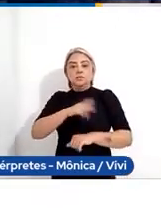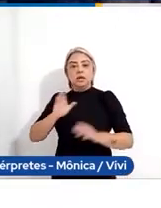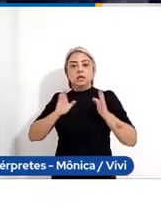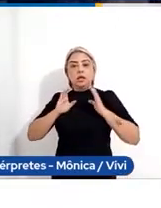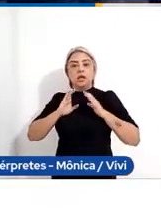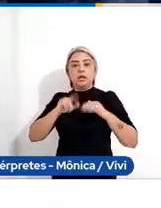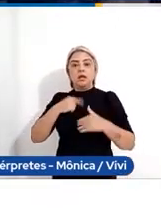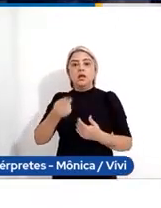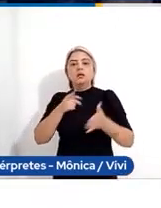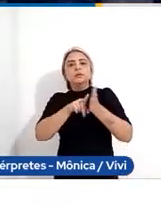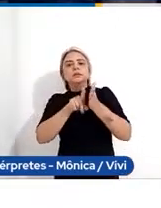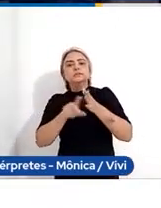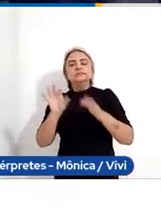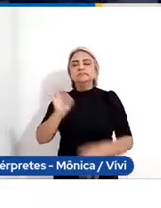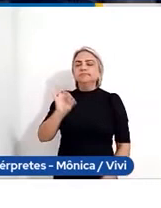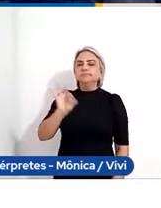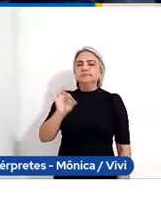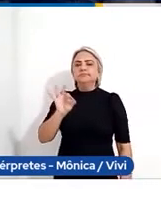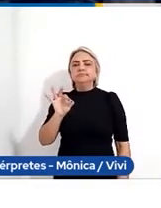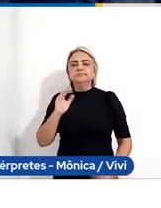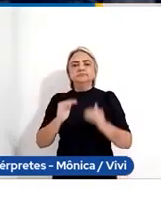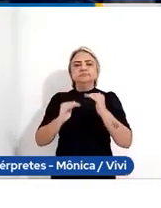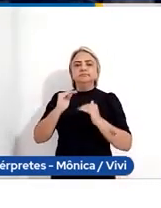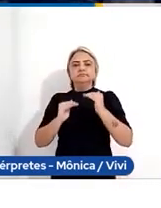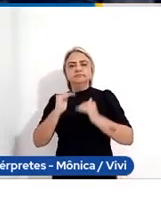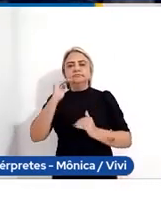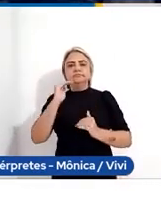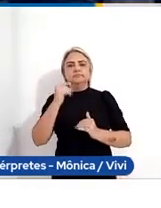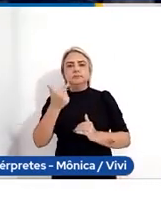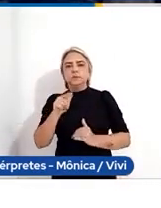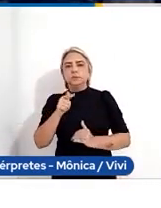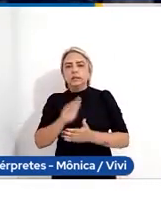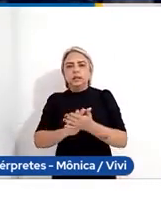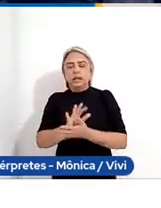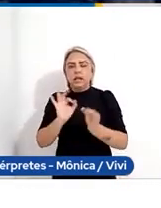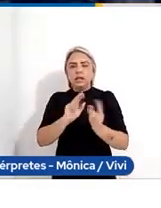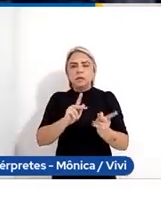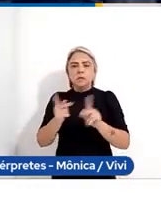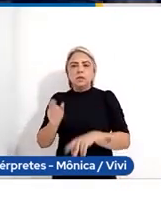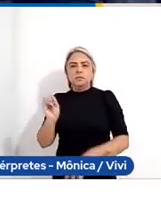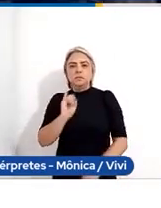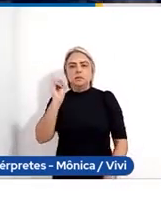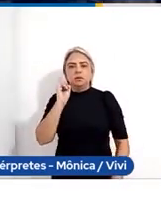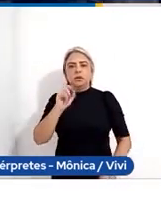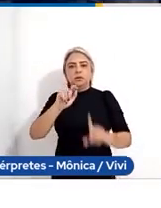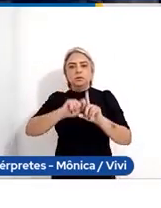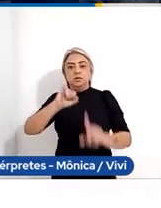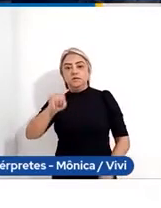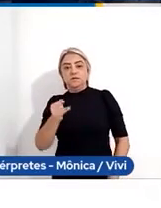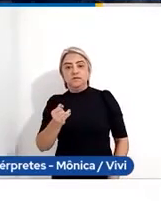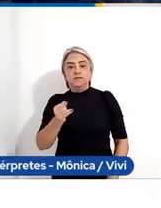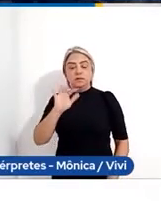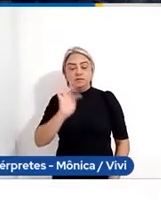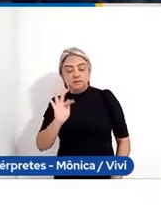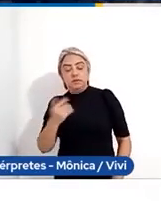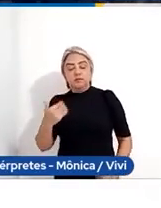aumentaram proporcionalmente, um aumento incremental, não tem nenhuma mudança significativa de fevereiro para cá. Então, isso aqui é